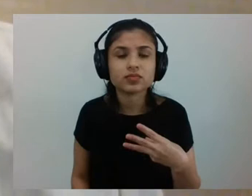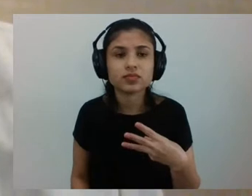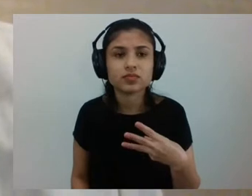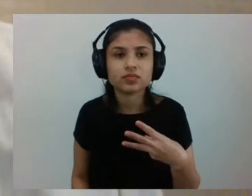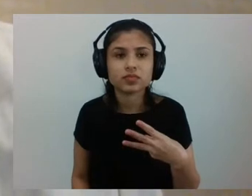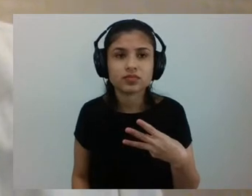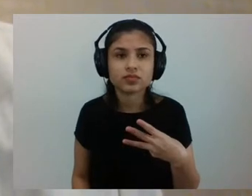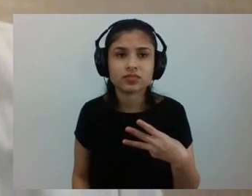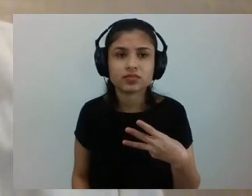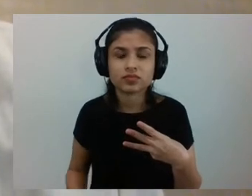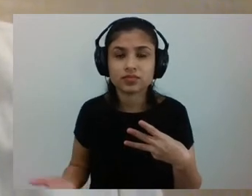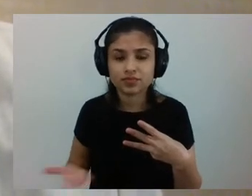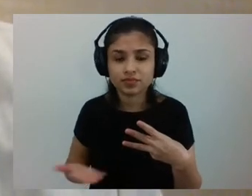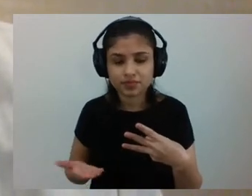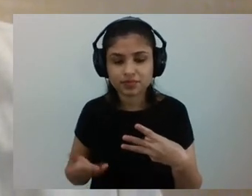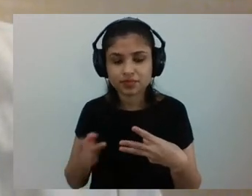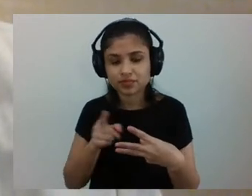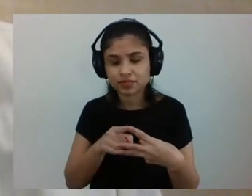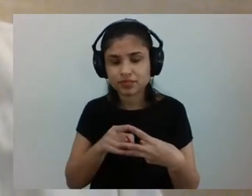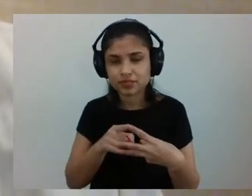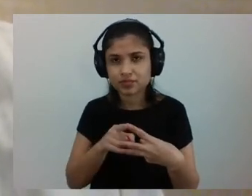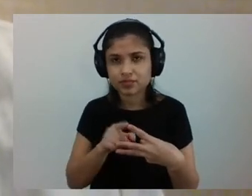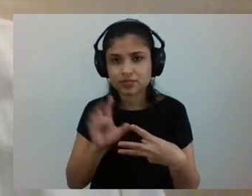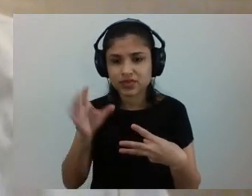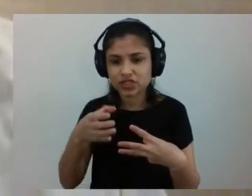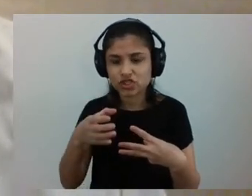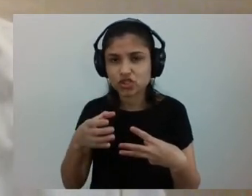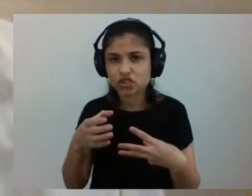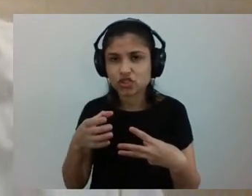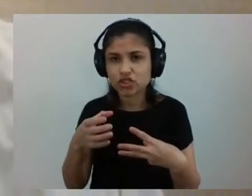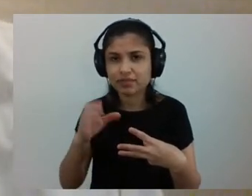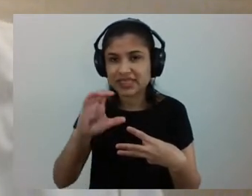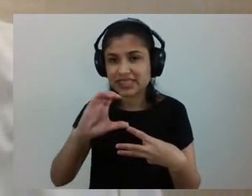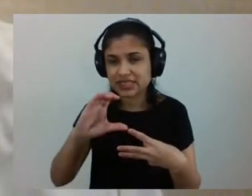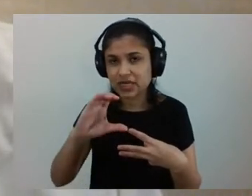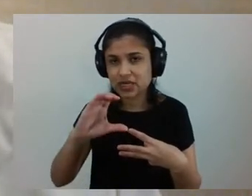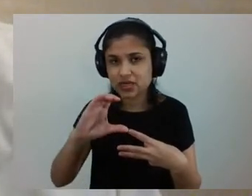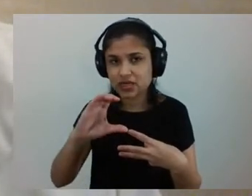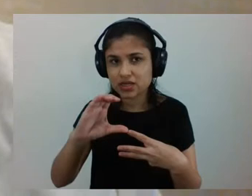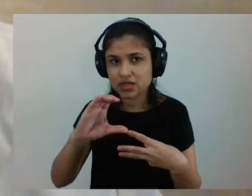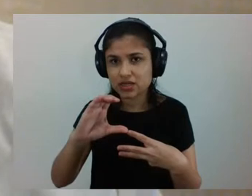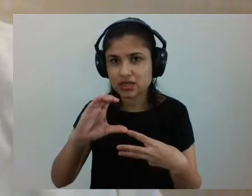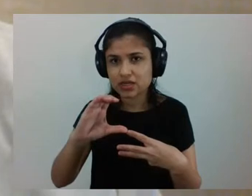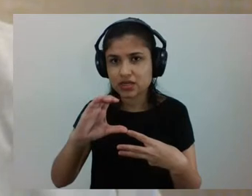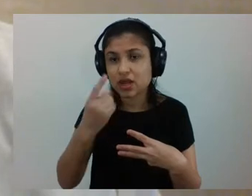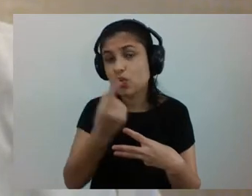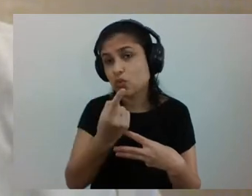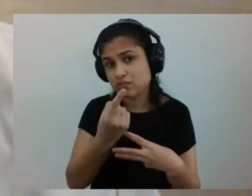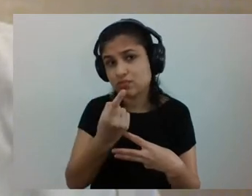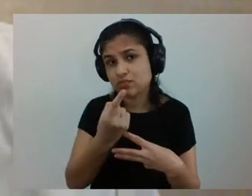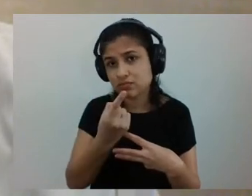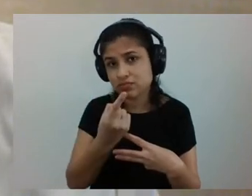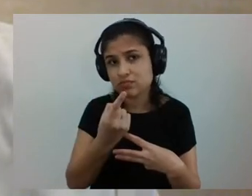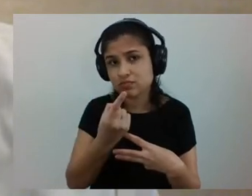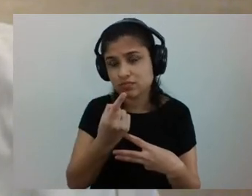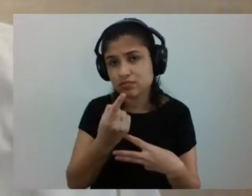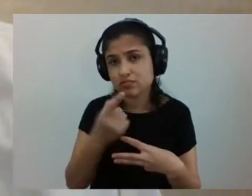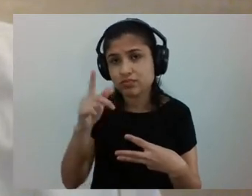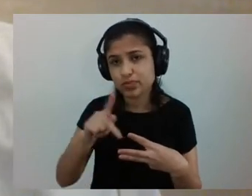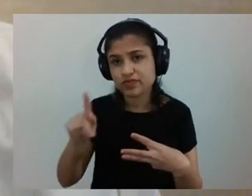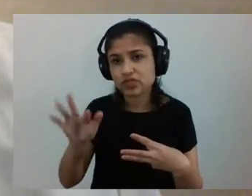nesse exato momento, a chapa C, que recebeu a designação C, que foi a 1, que é do professor Fernando,